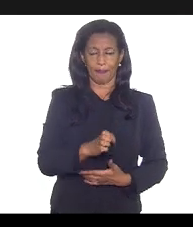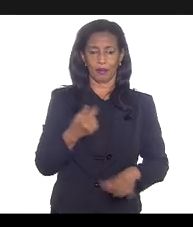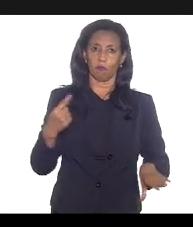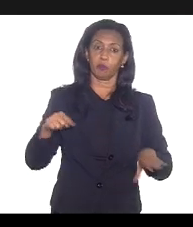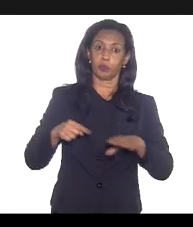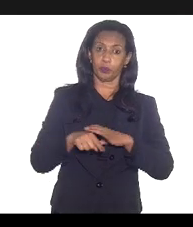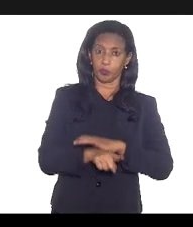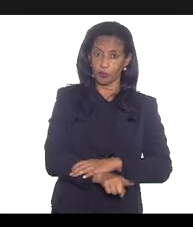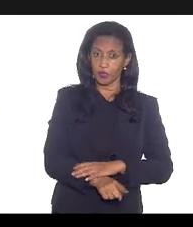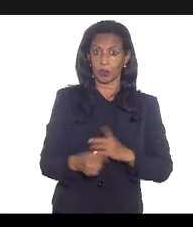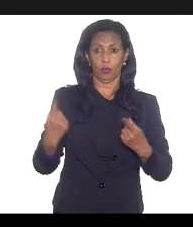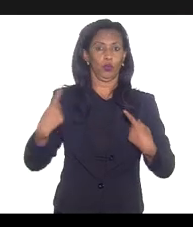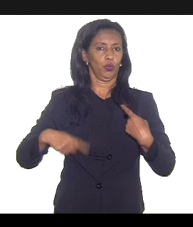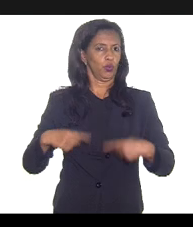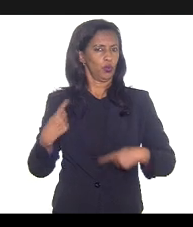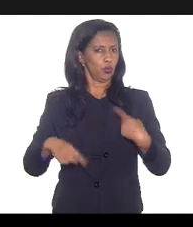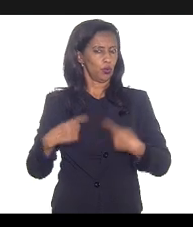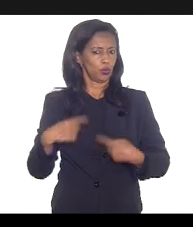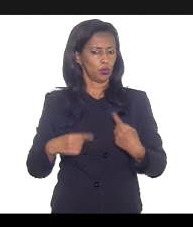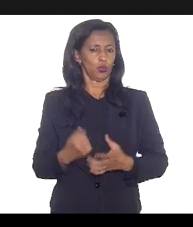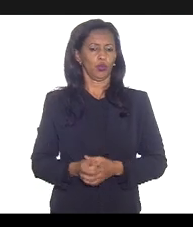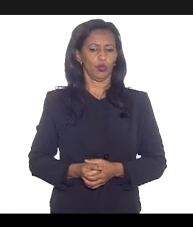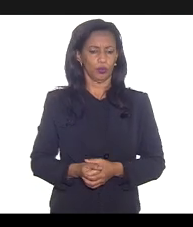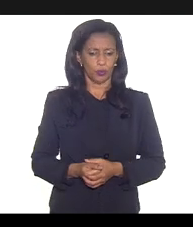aprofundado, discutido